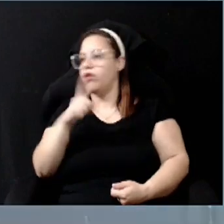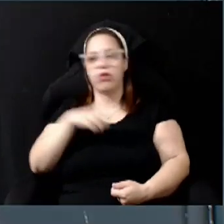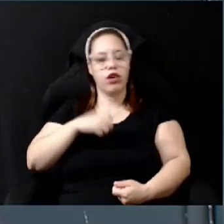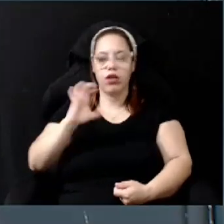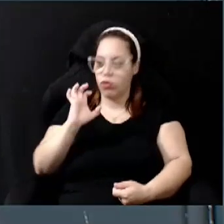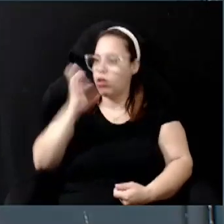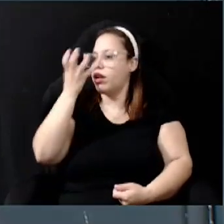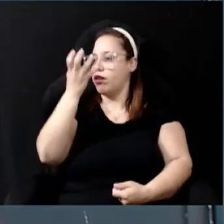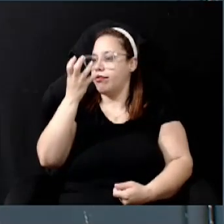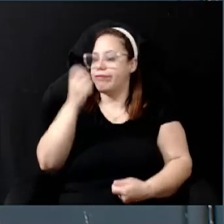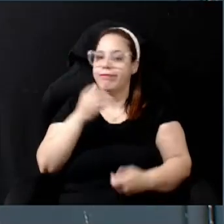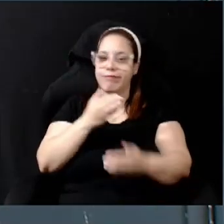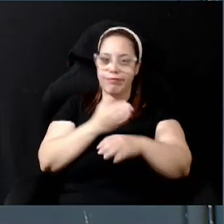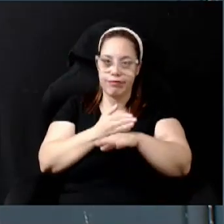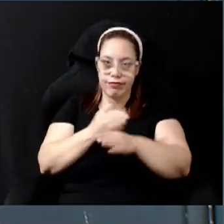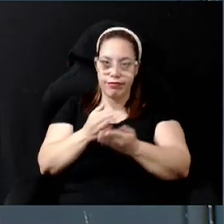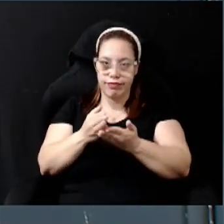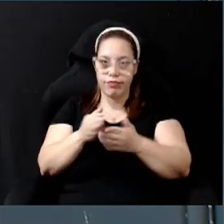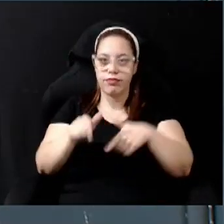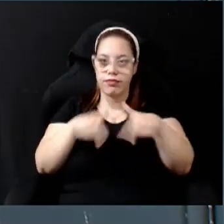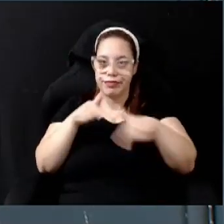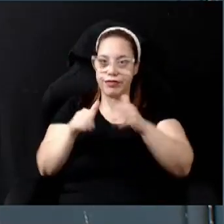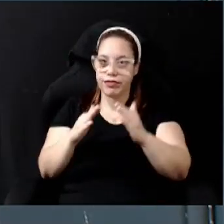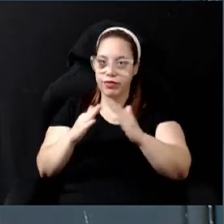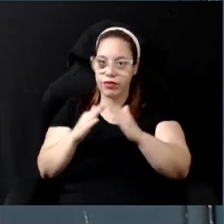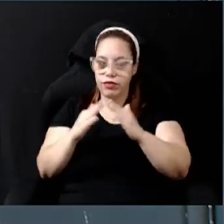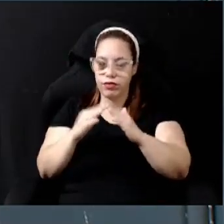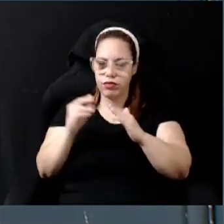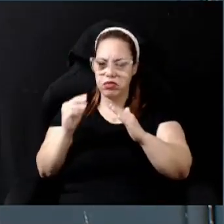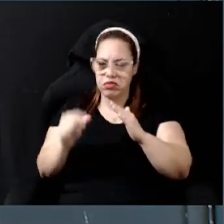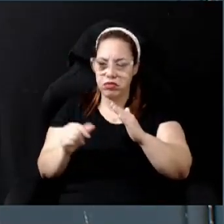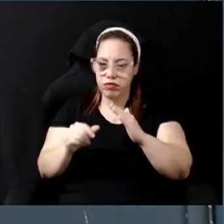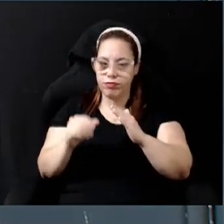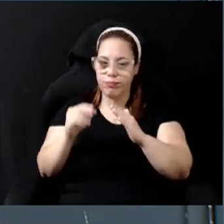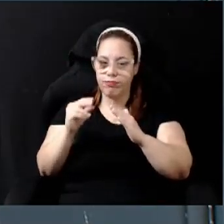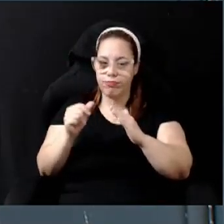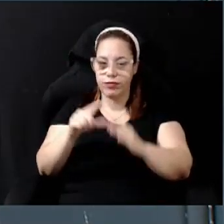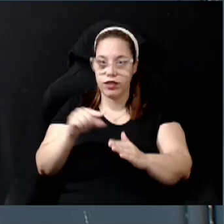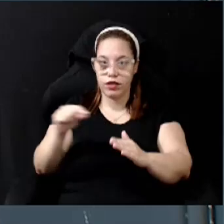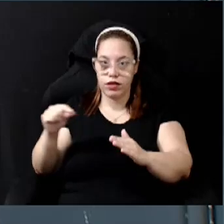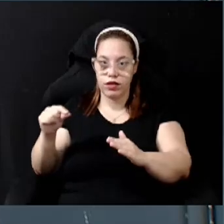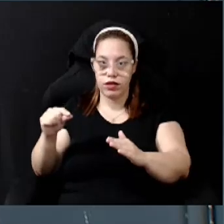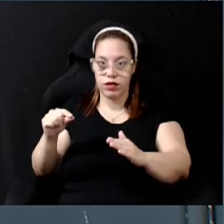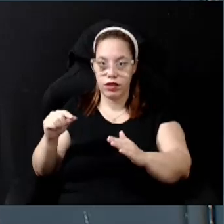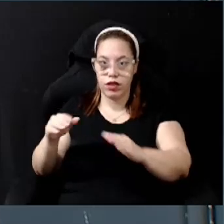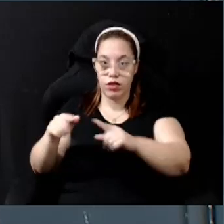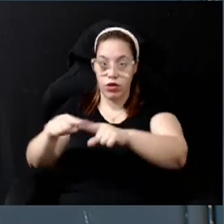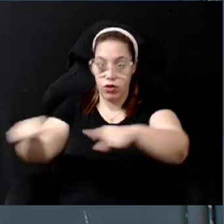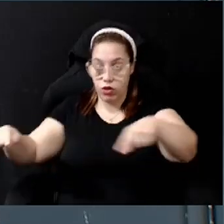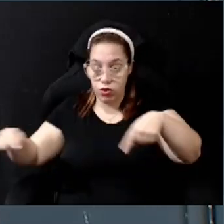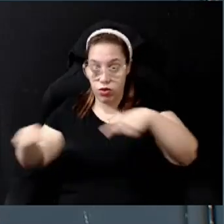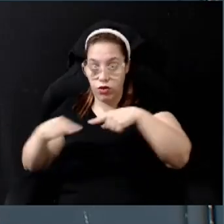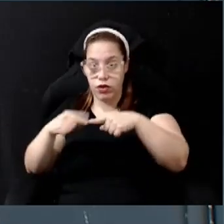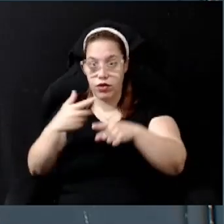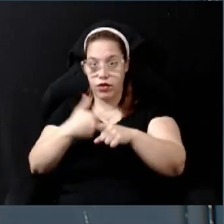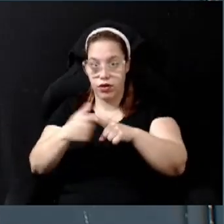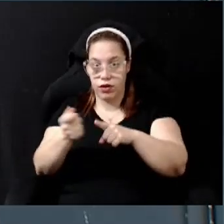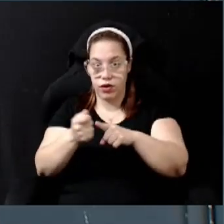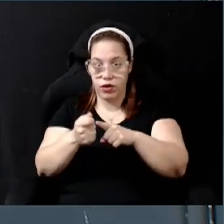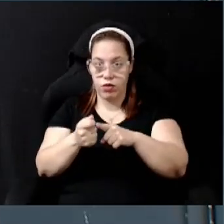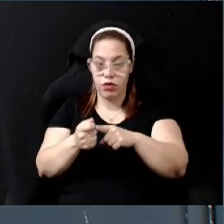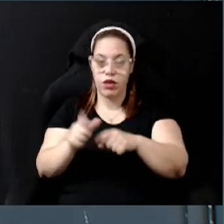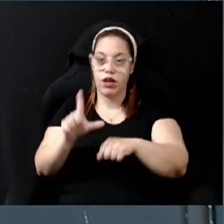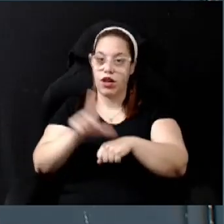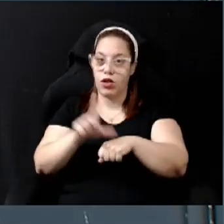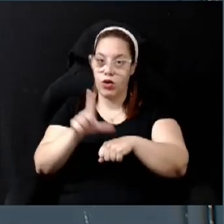comecei a trabalhar em casa nesse tempo. Saí dessa casa, fui para um espaço, aluguei uma sala comercial. Saí